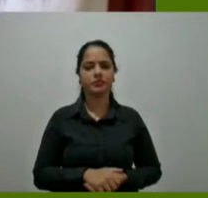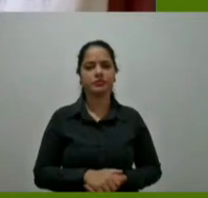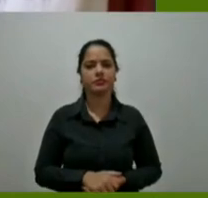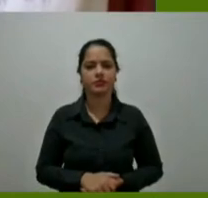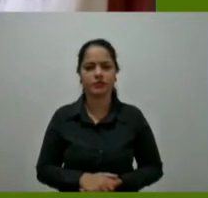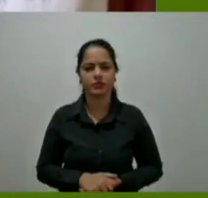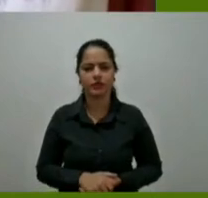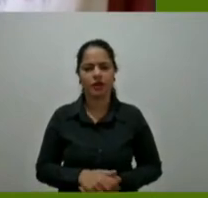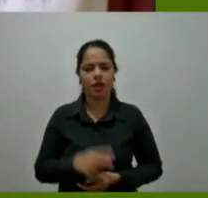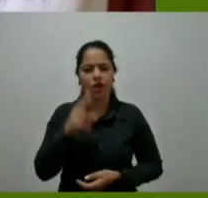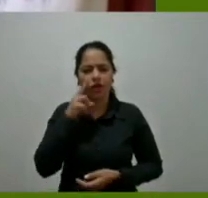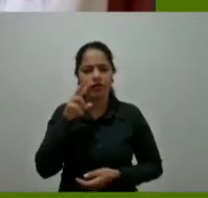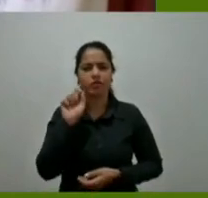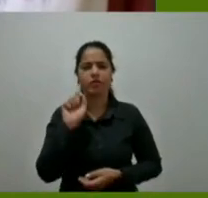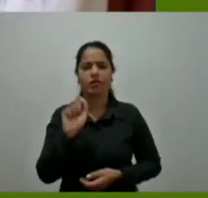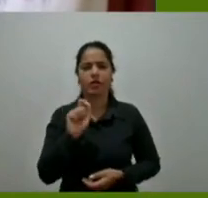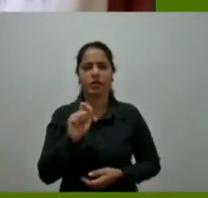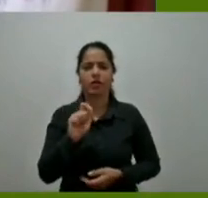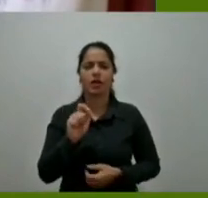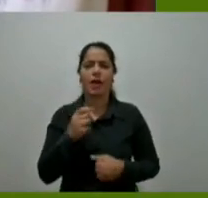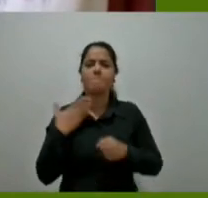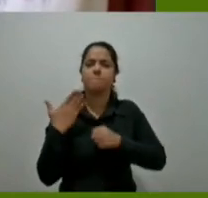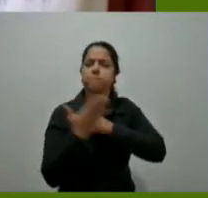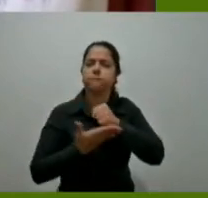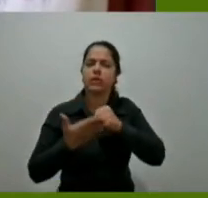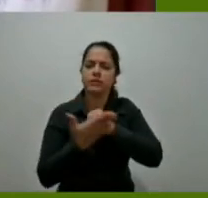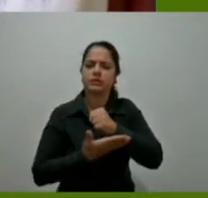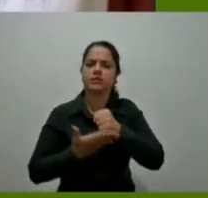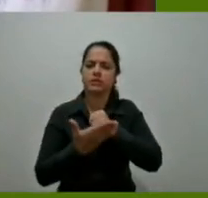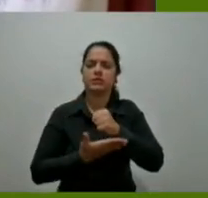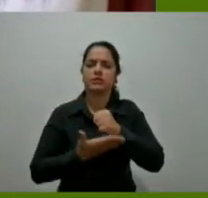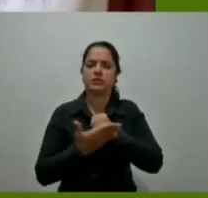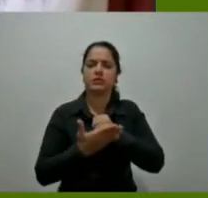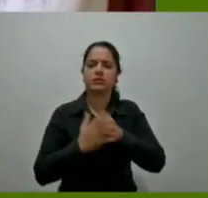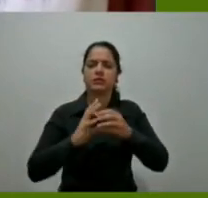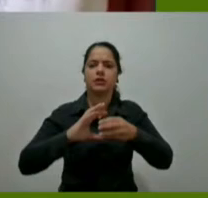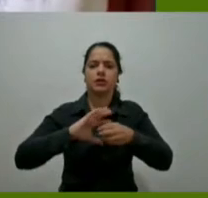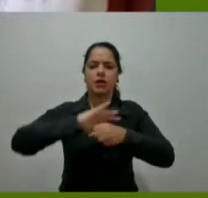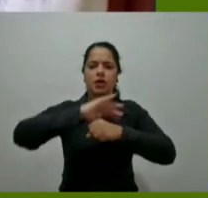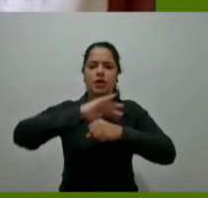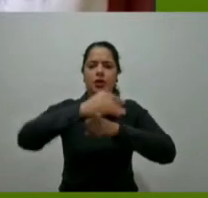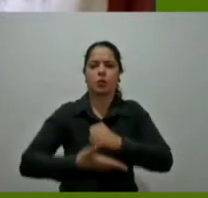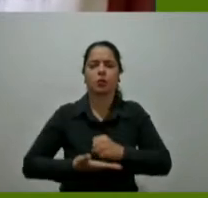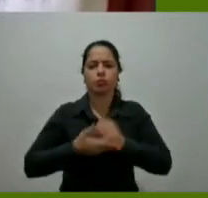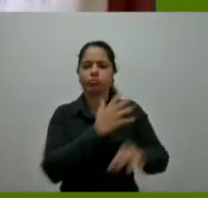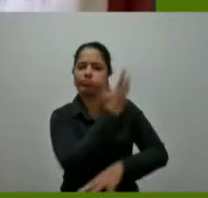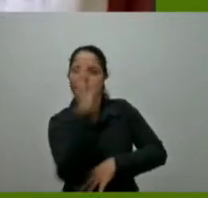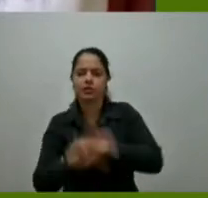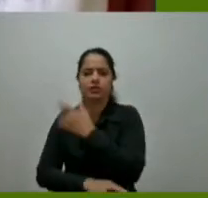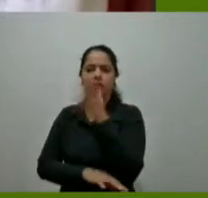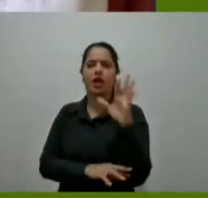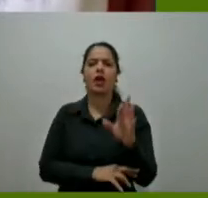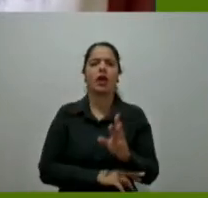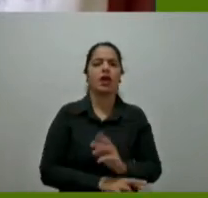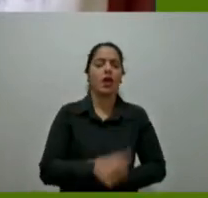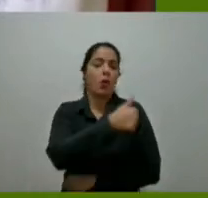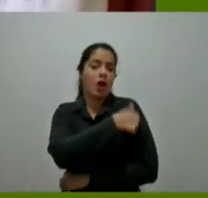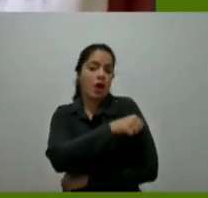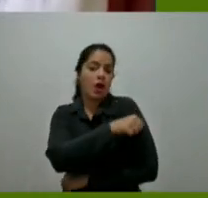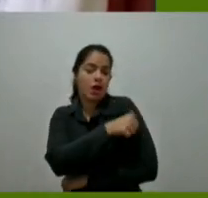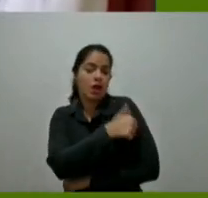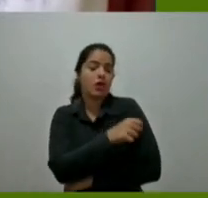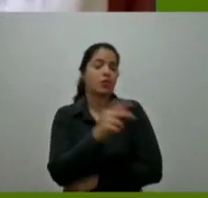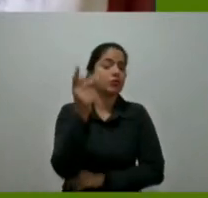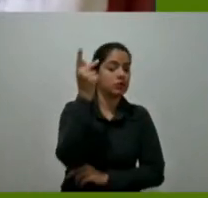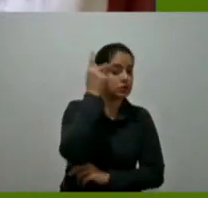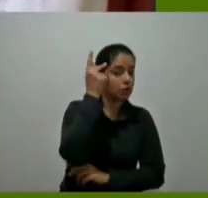ecológico brasileiro se fazia entre Rio, São Paulo e Brasília. Hoje, a gente tem um outro eixo, um pouco menor, mas